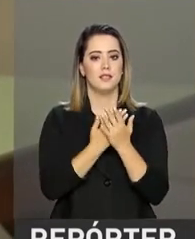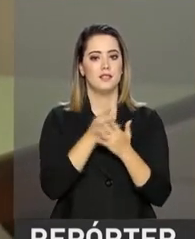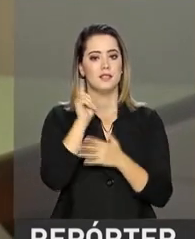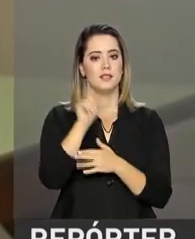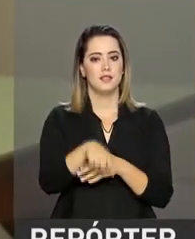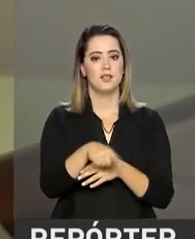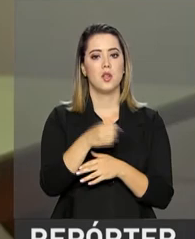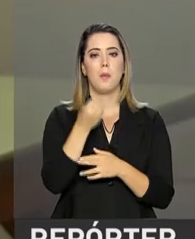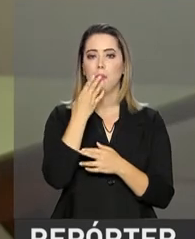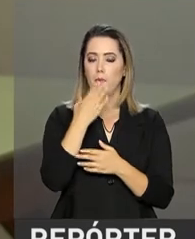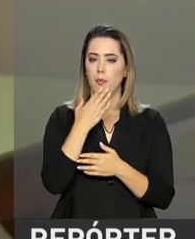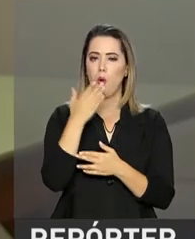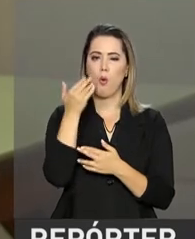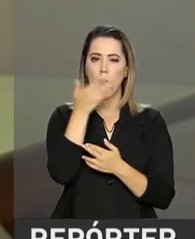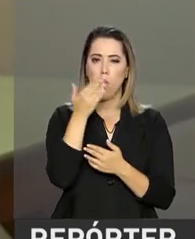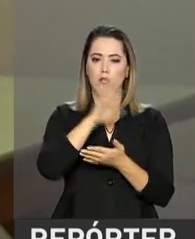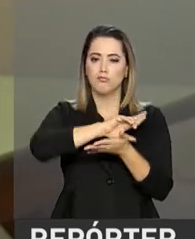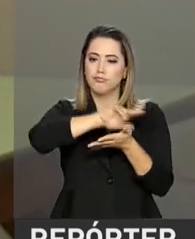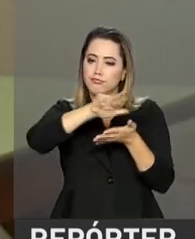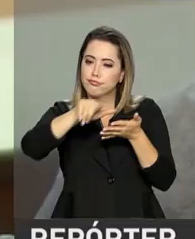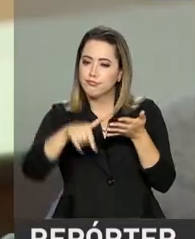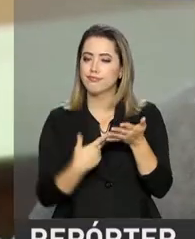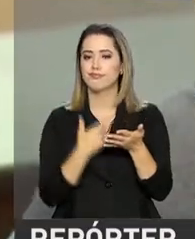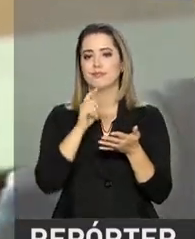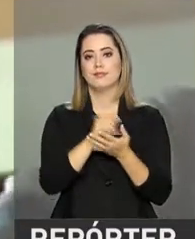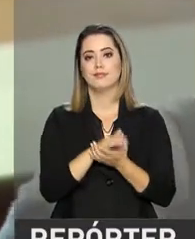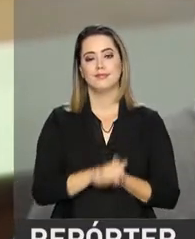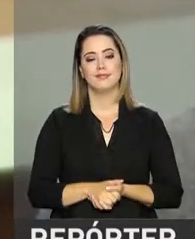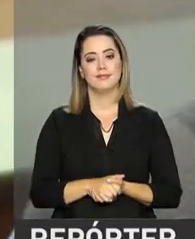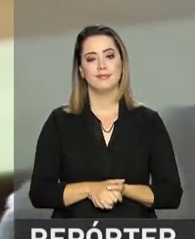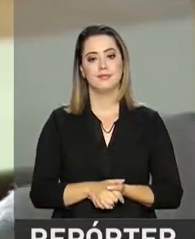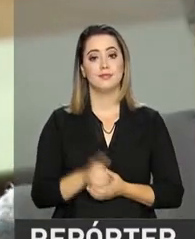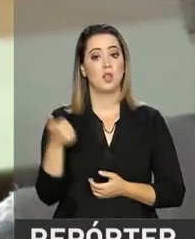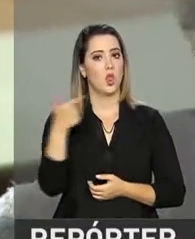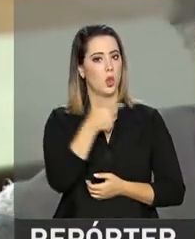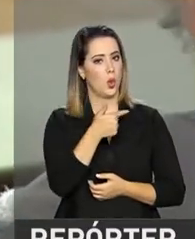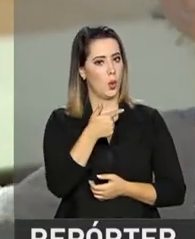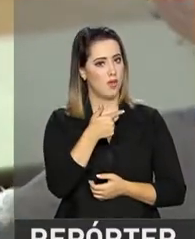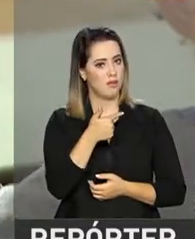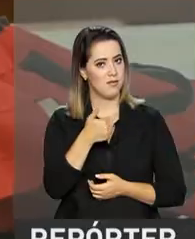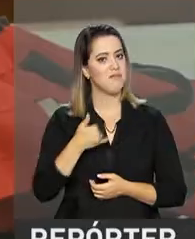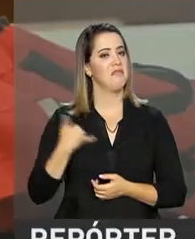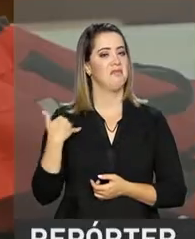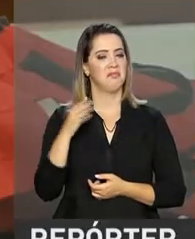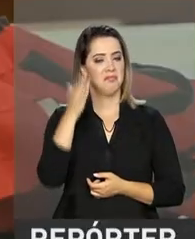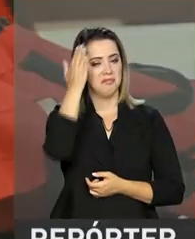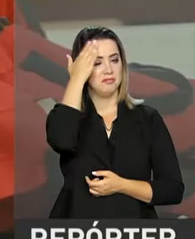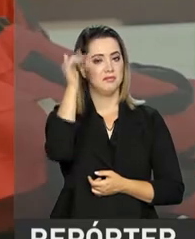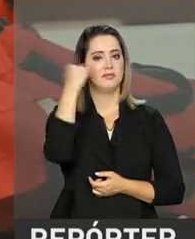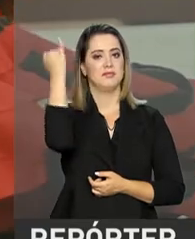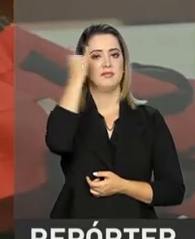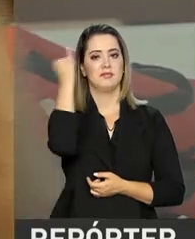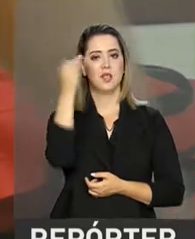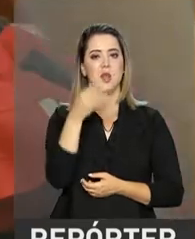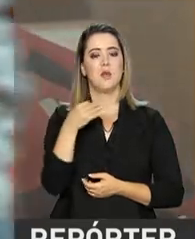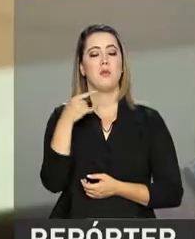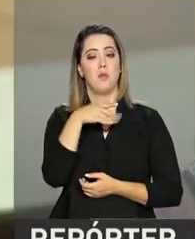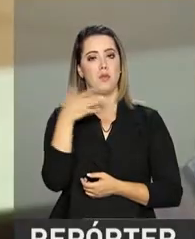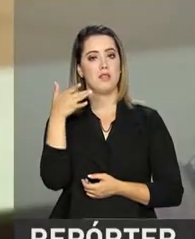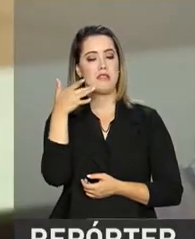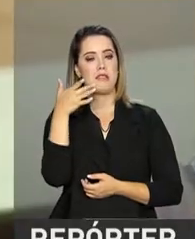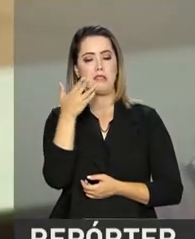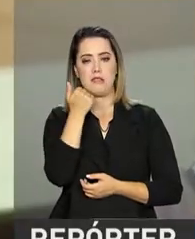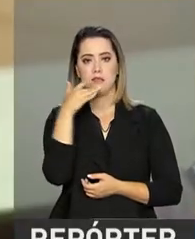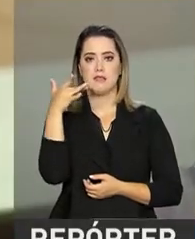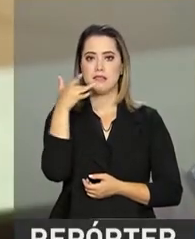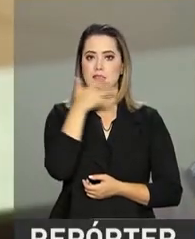é bem colorido está a subir da escola renato de 12 anos sabe da importância de um prato colorido o